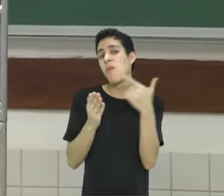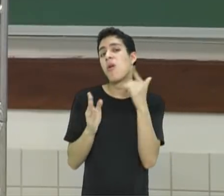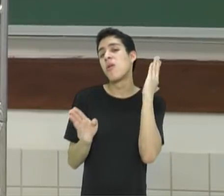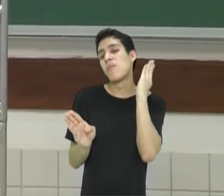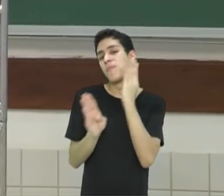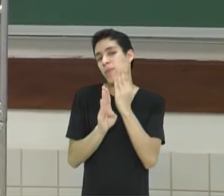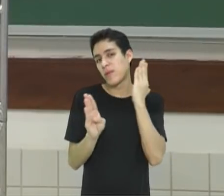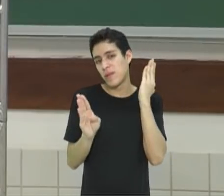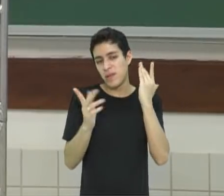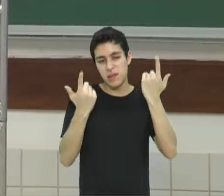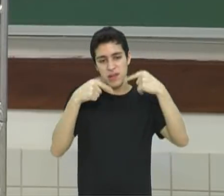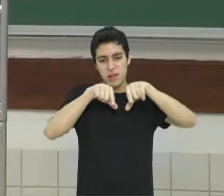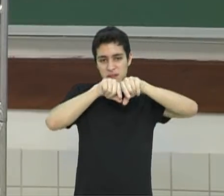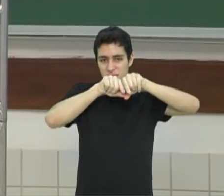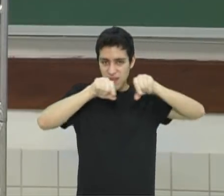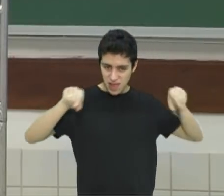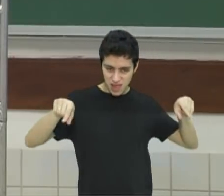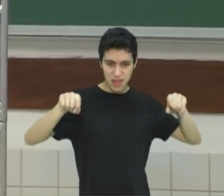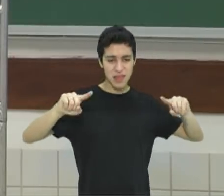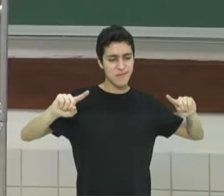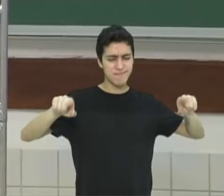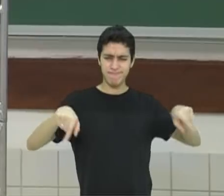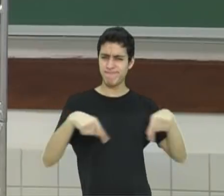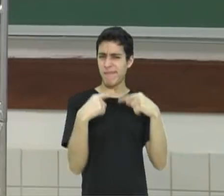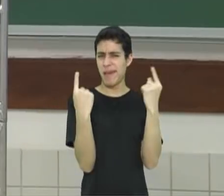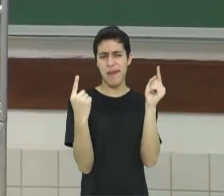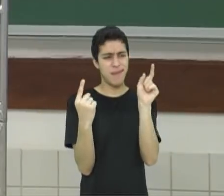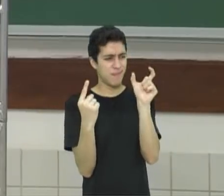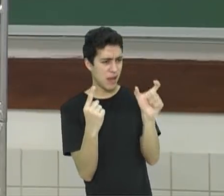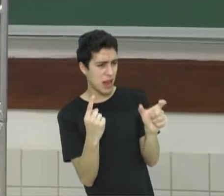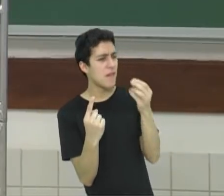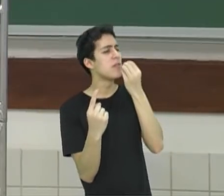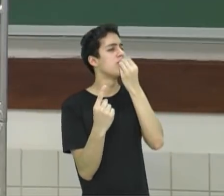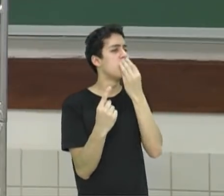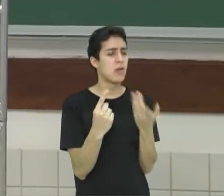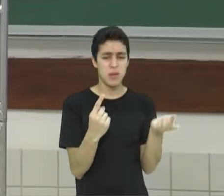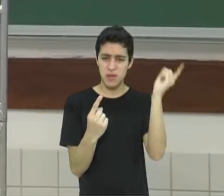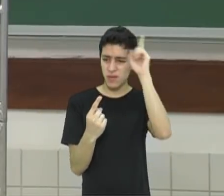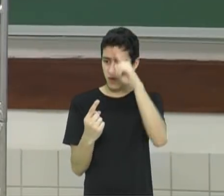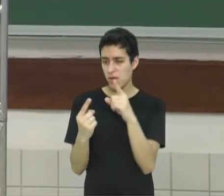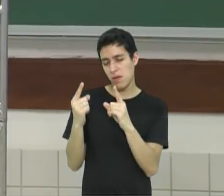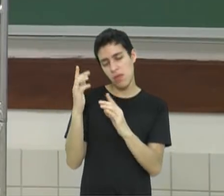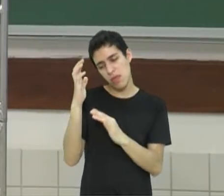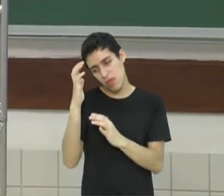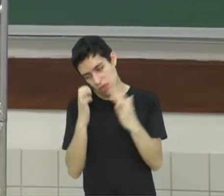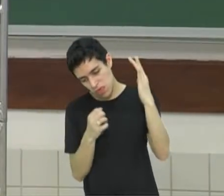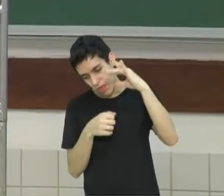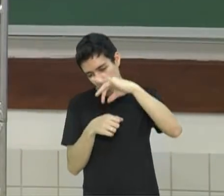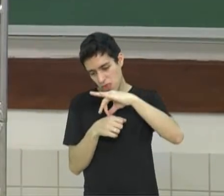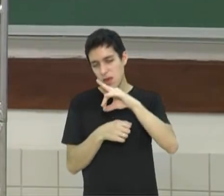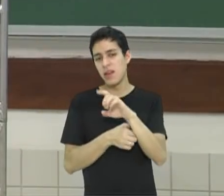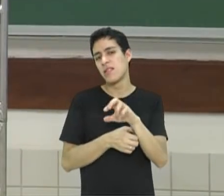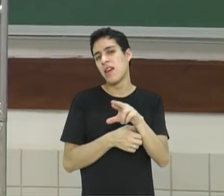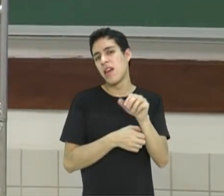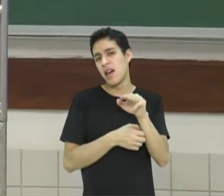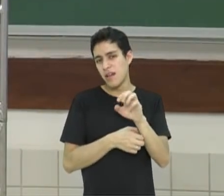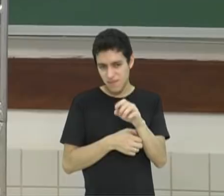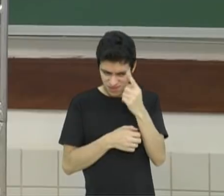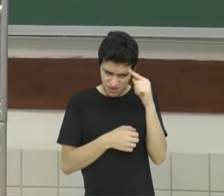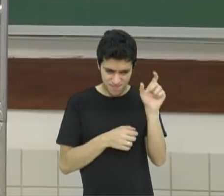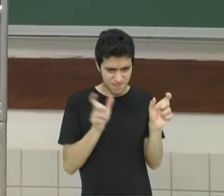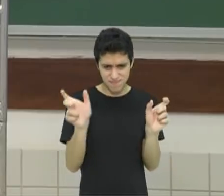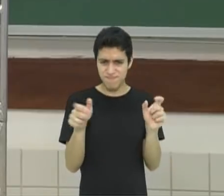gerado entre o contraste da palavra benéfico, benefício, com a palavra derrame, que são duas